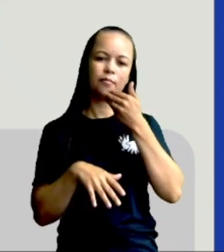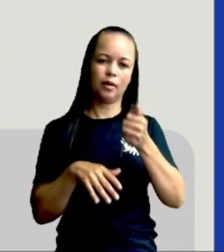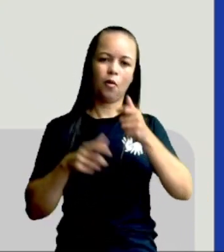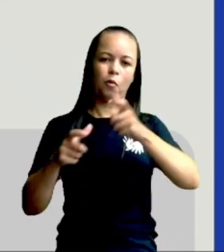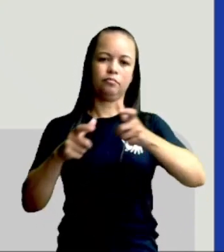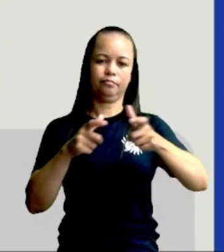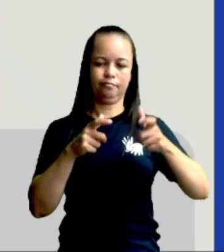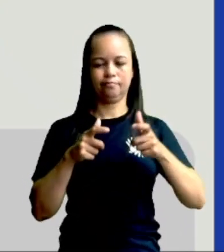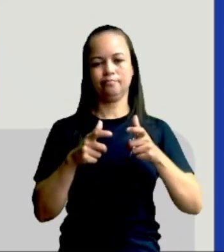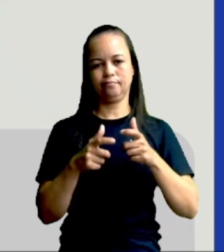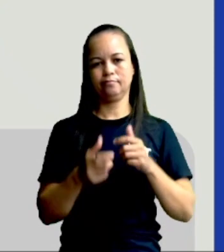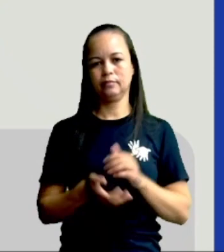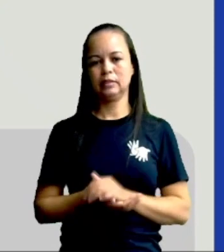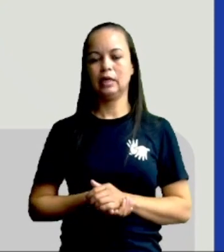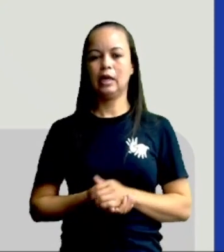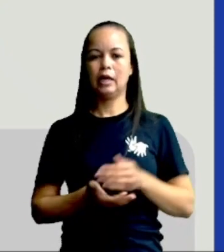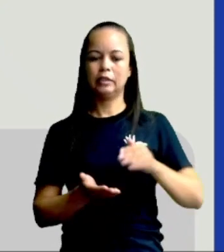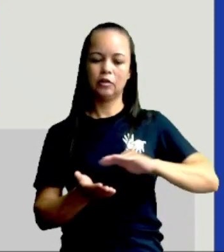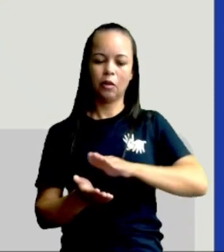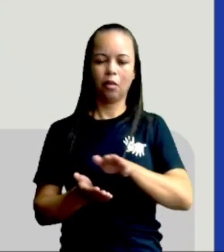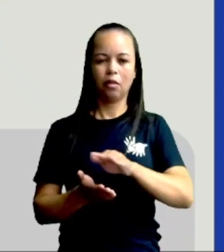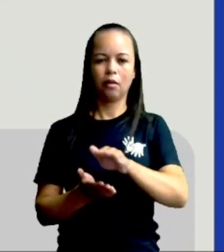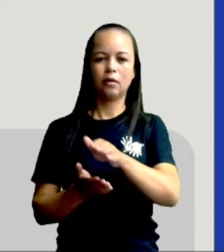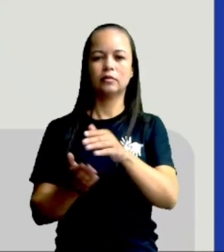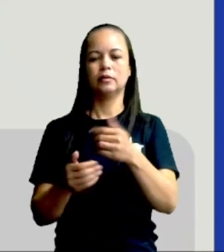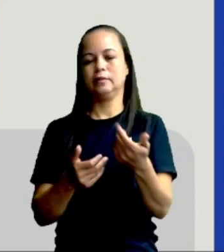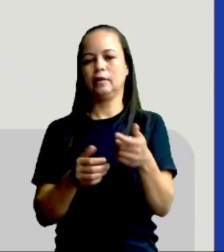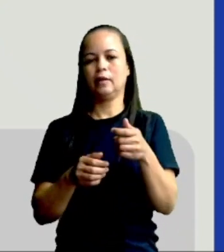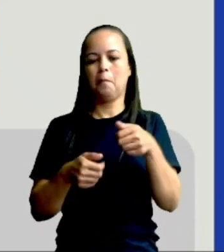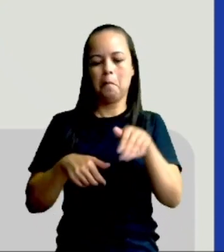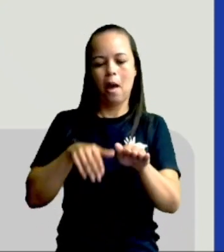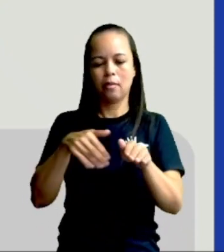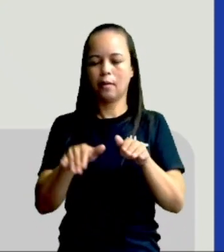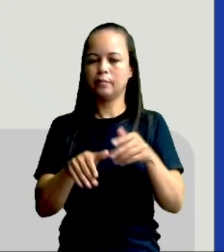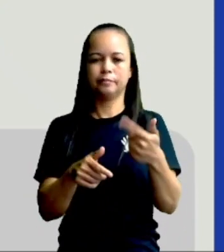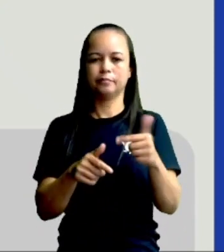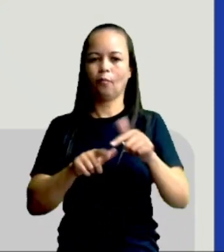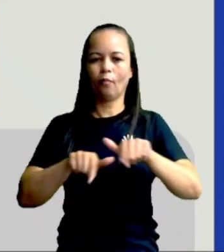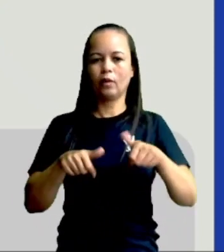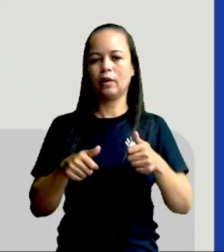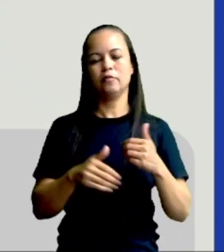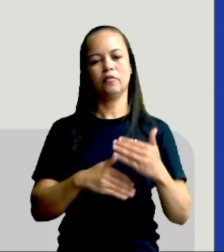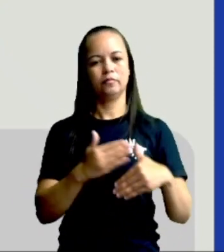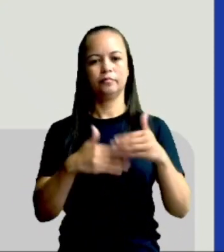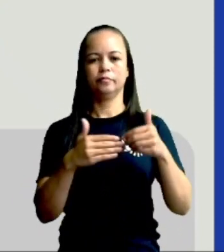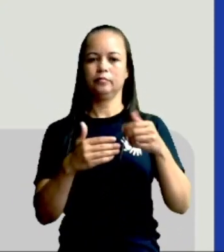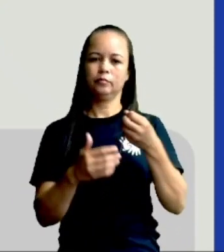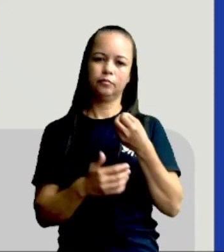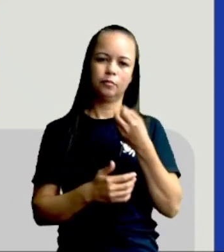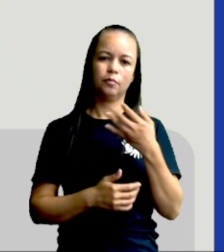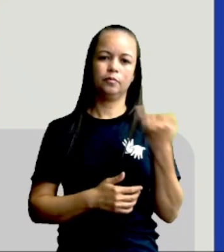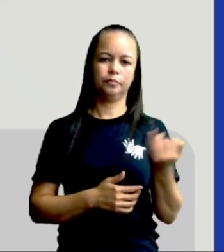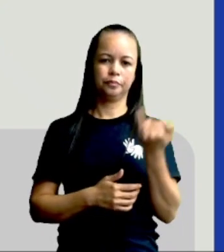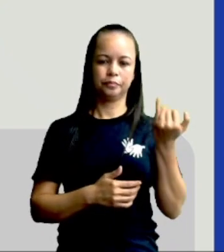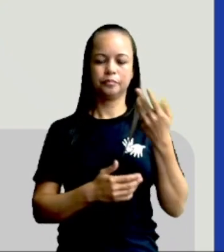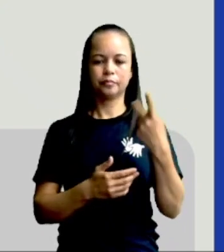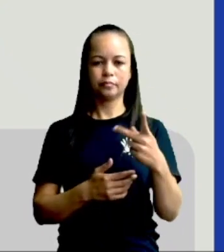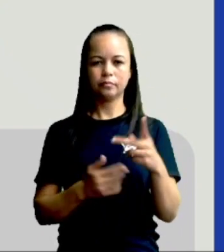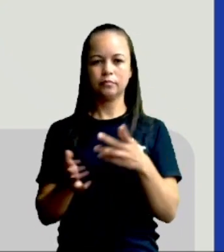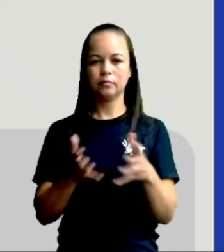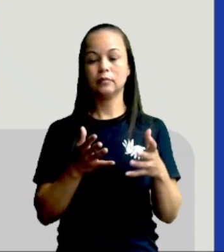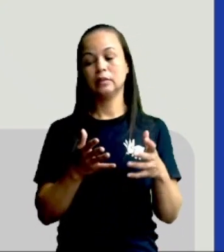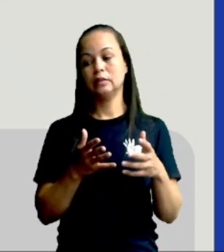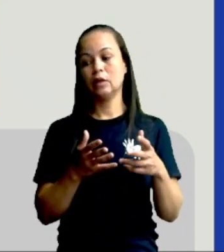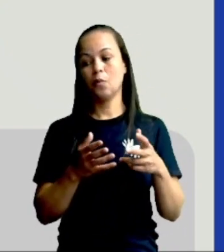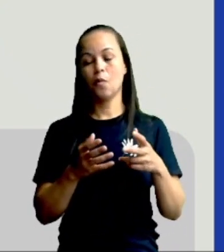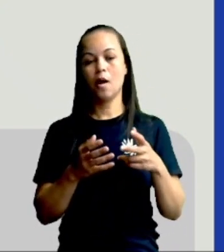naquele local. E aí foram nascendo mais animais sem patas, e ficar sem pata foi uma vantagem evolutiva para ela. Então a cobra